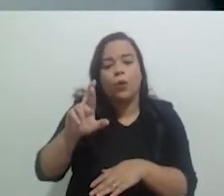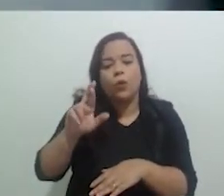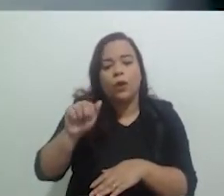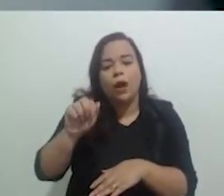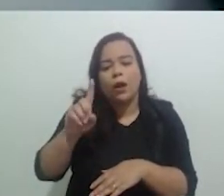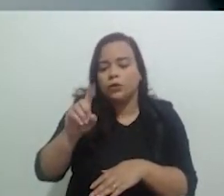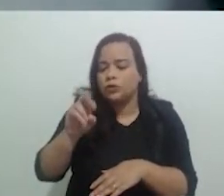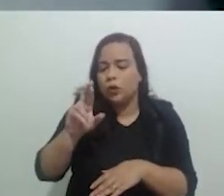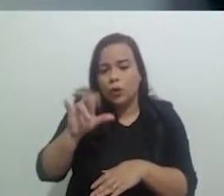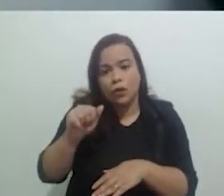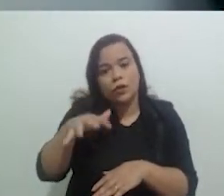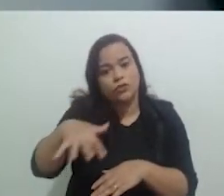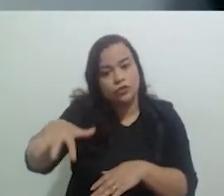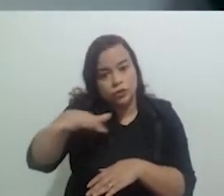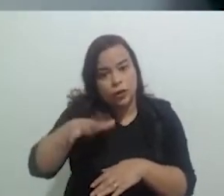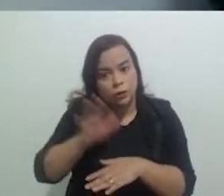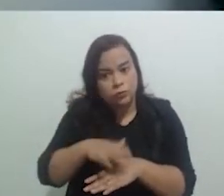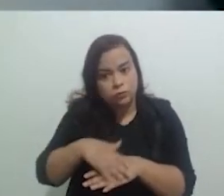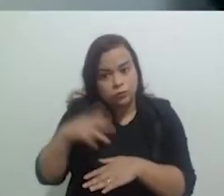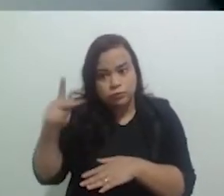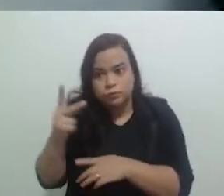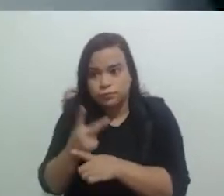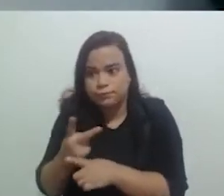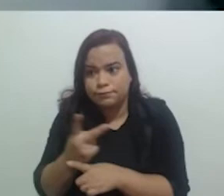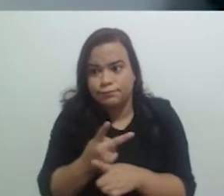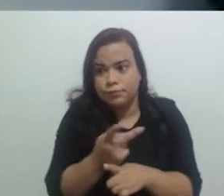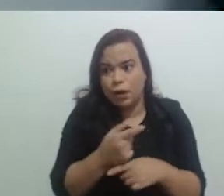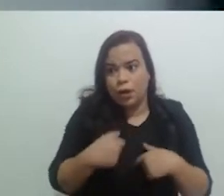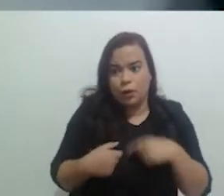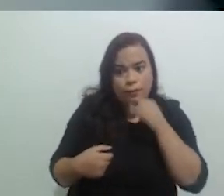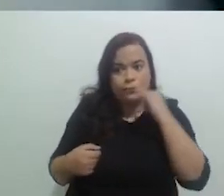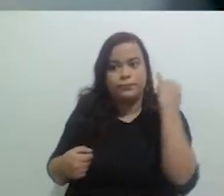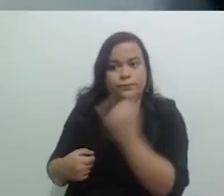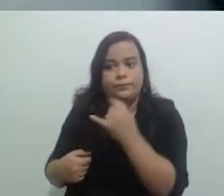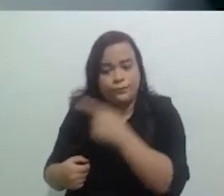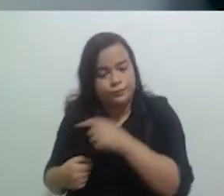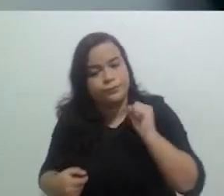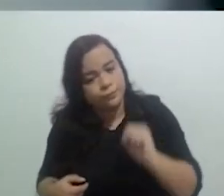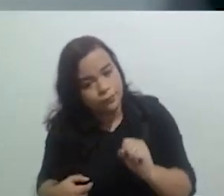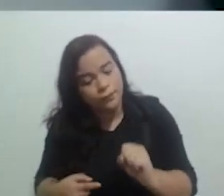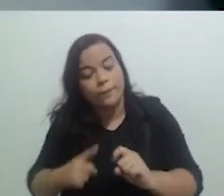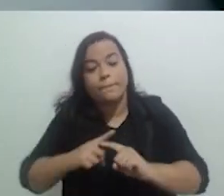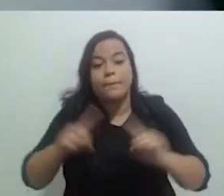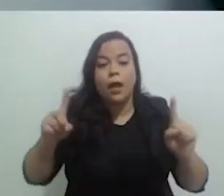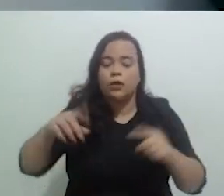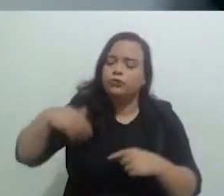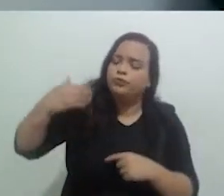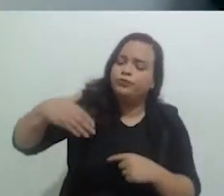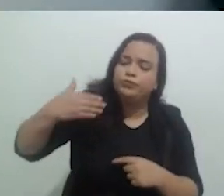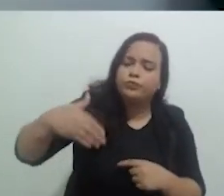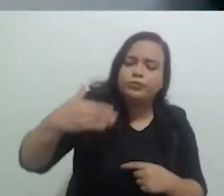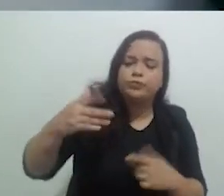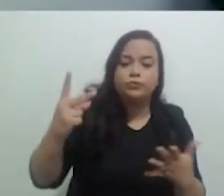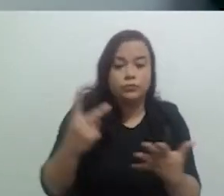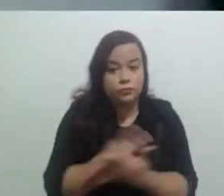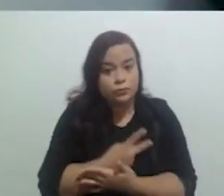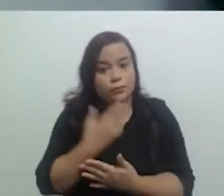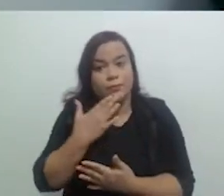de autorização para investigar. Pois bem, posteriormente, ao pedido de